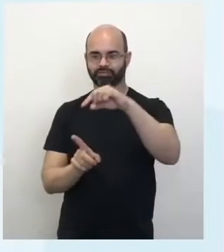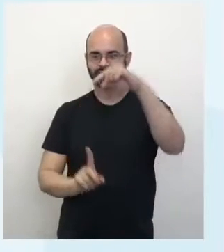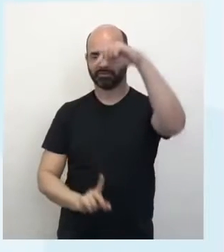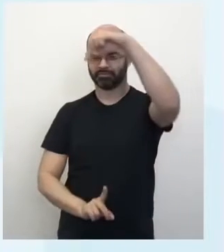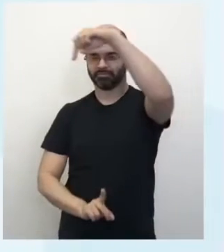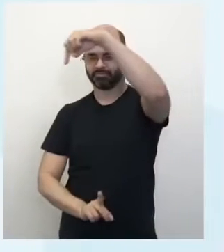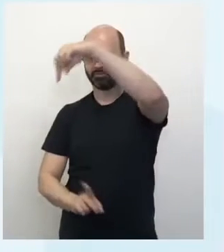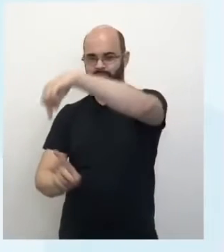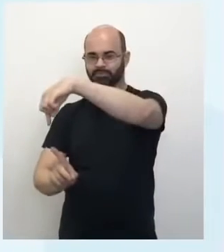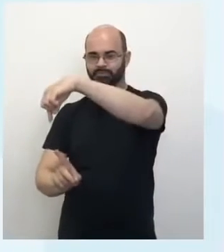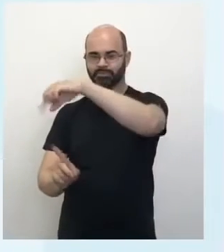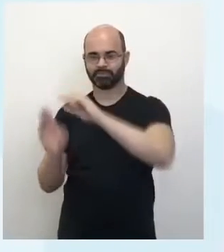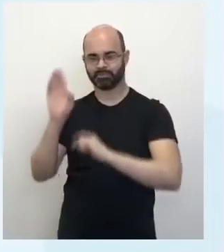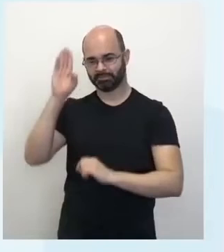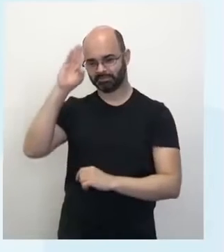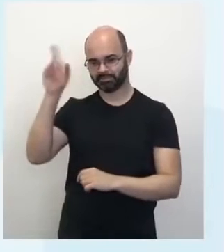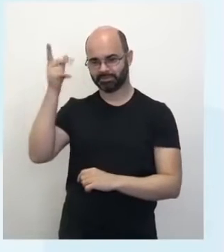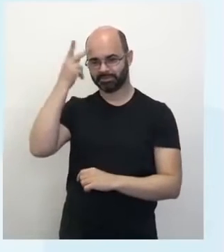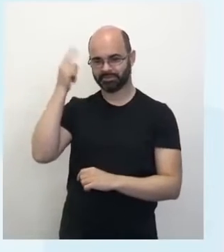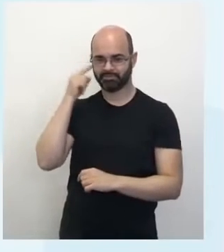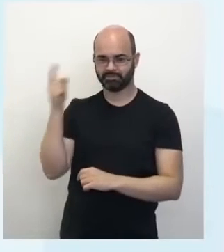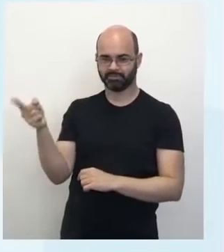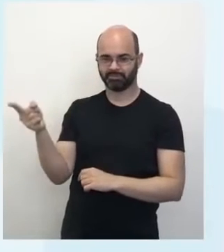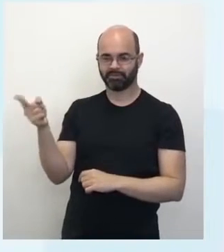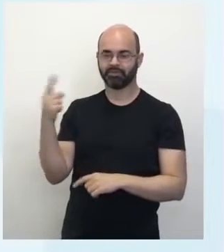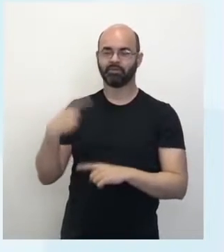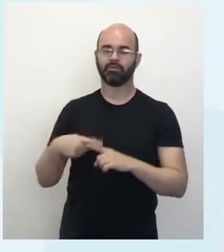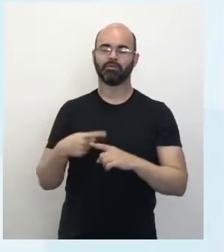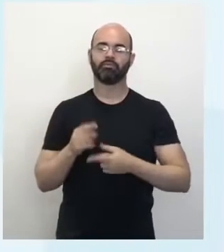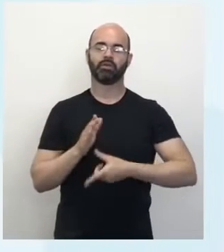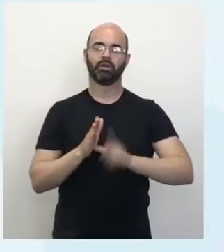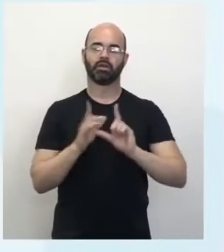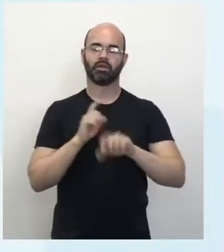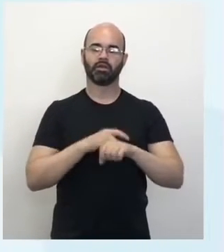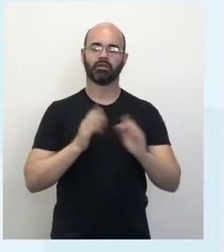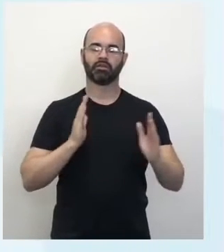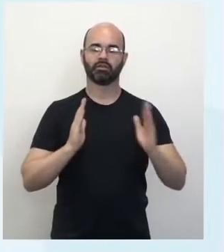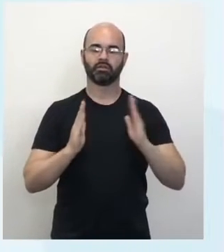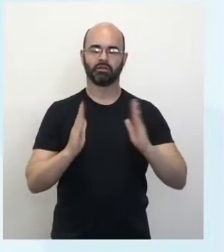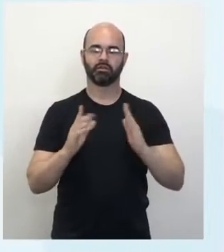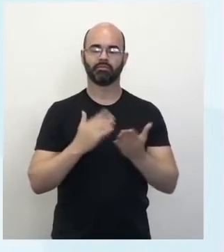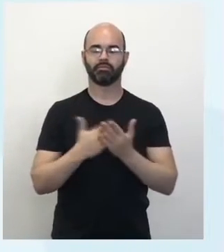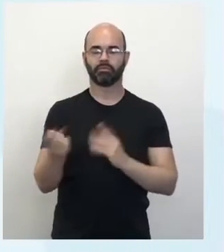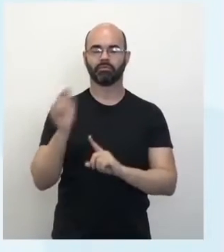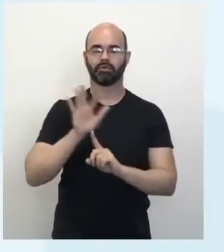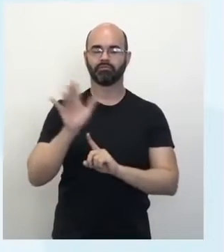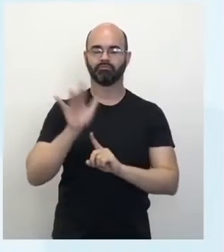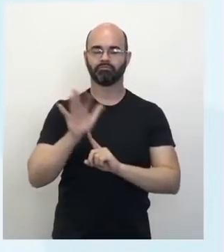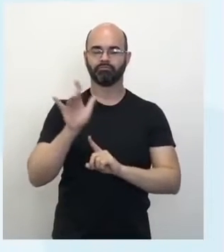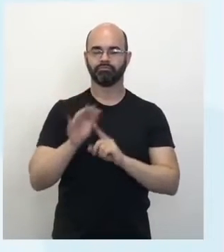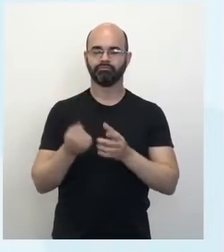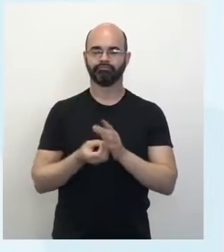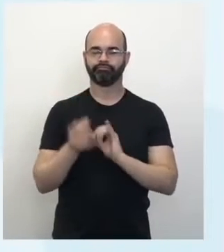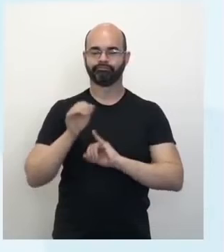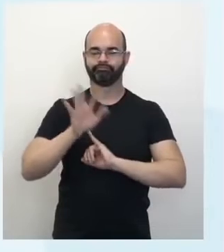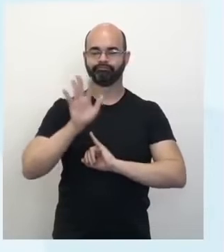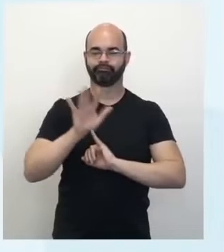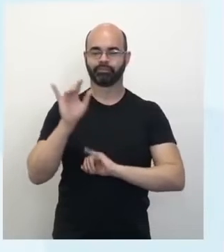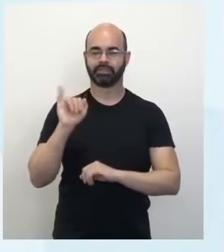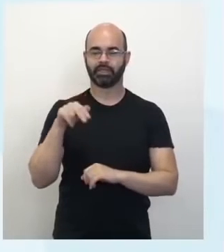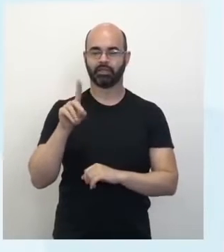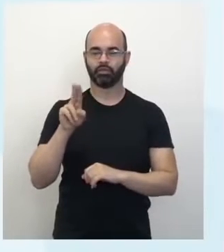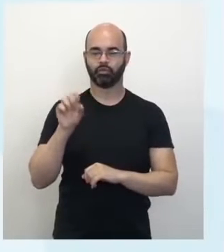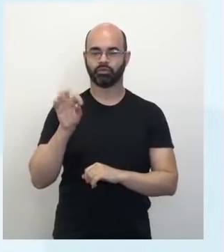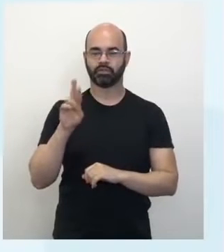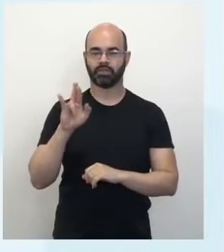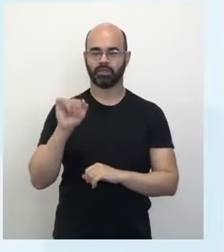Porque é a fase que a gente viu lá anteriormente, lá nos períodos da industrialização brasileira. Começa lá na década